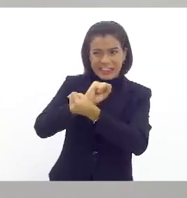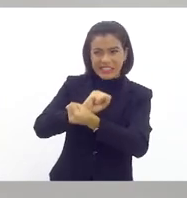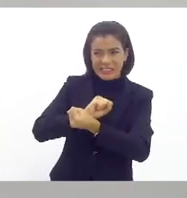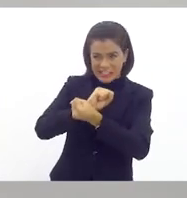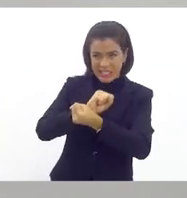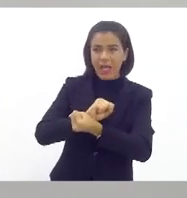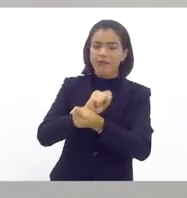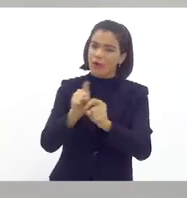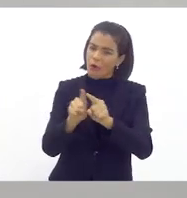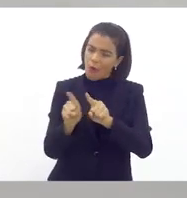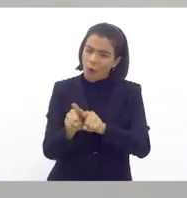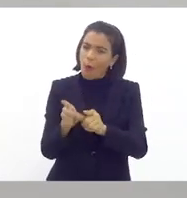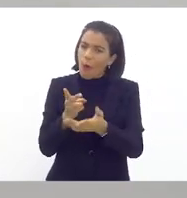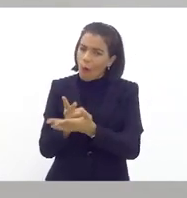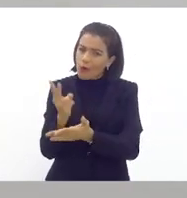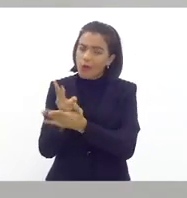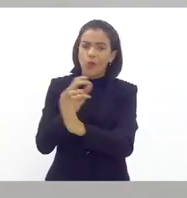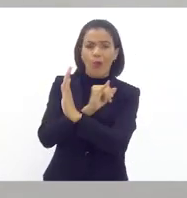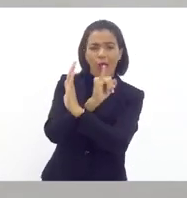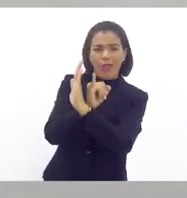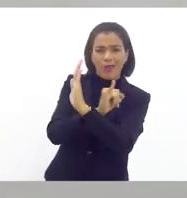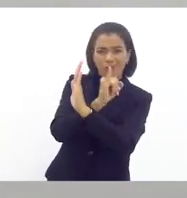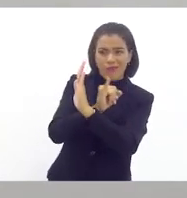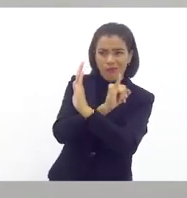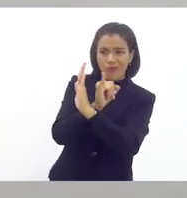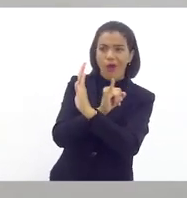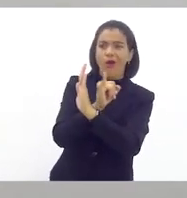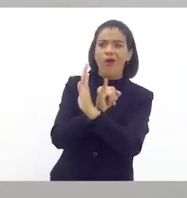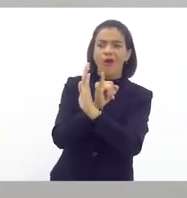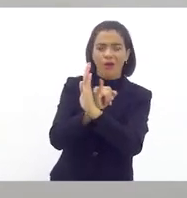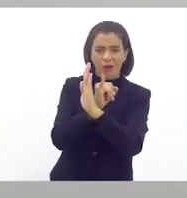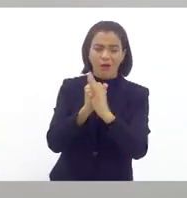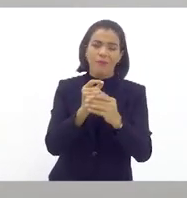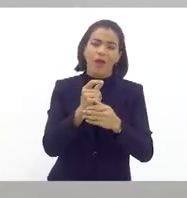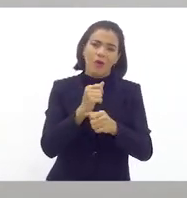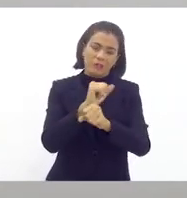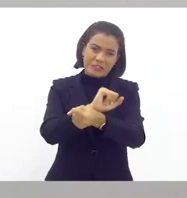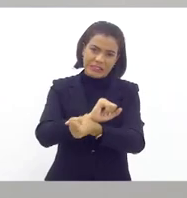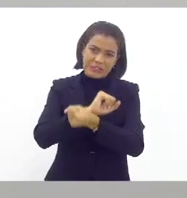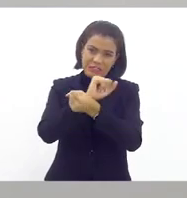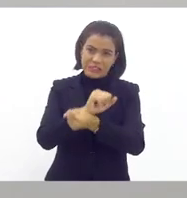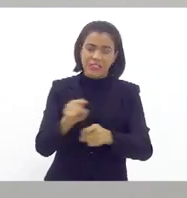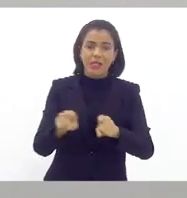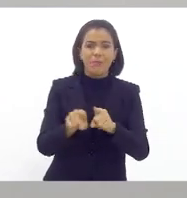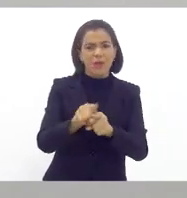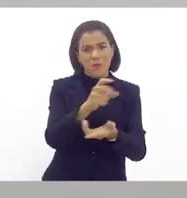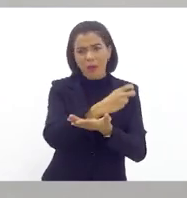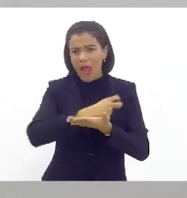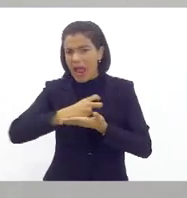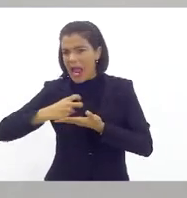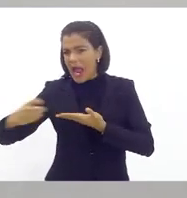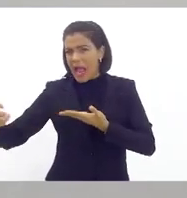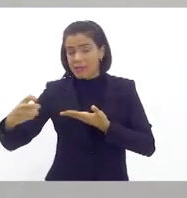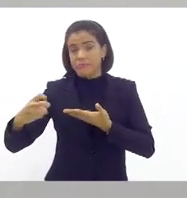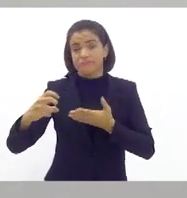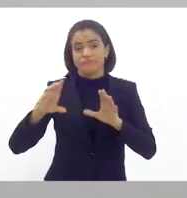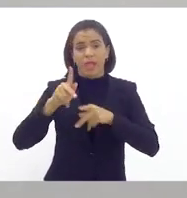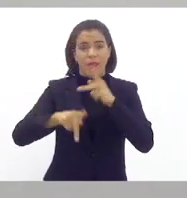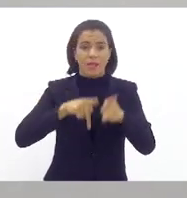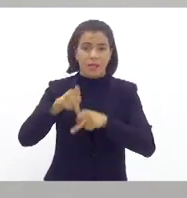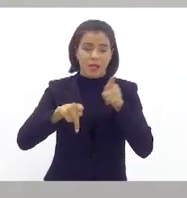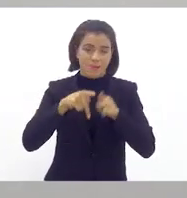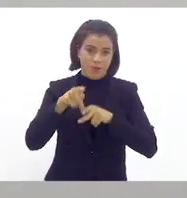informal venham a existir para além desse período, e um extermínio direto das populações indígenas.